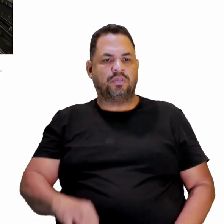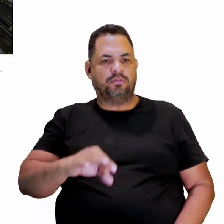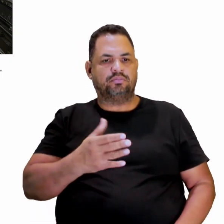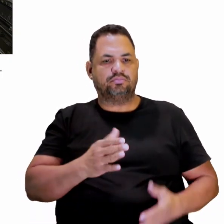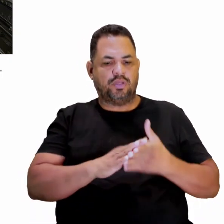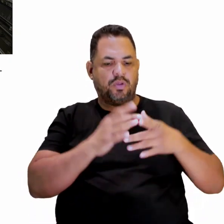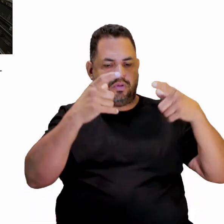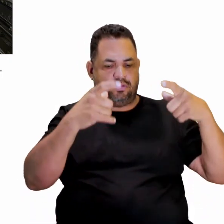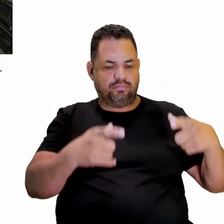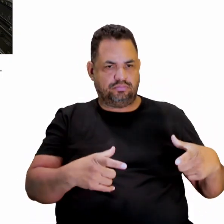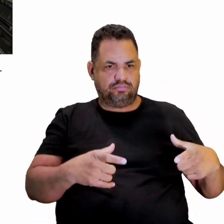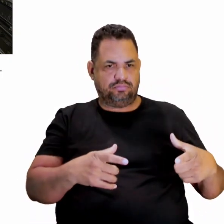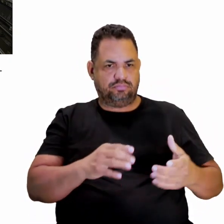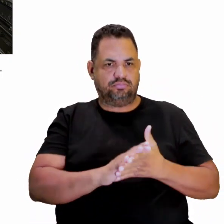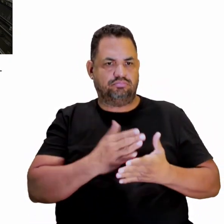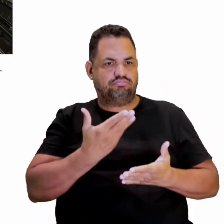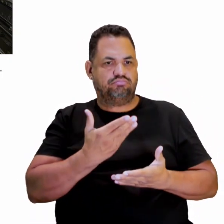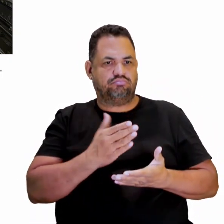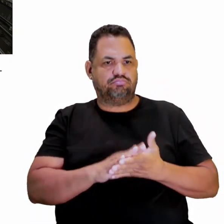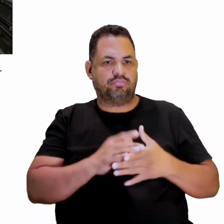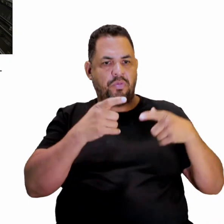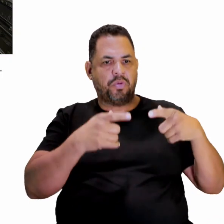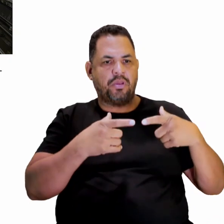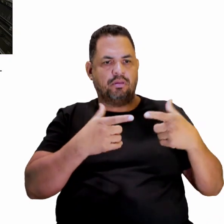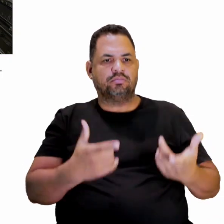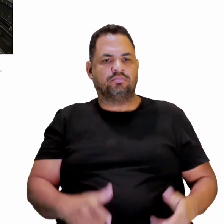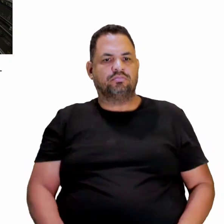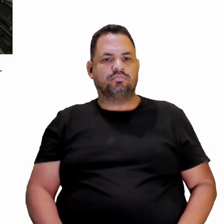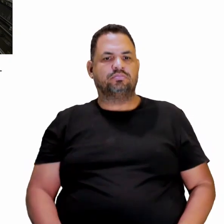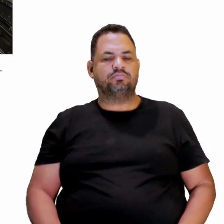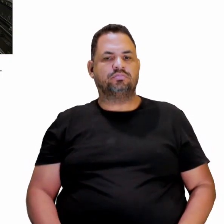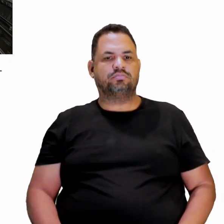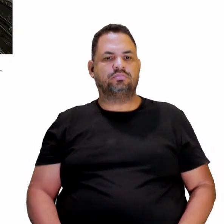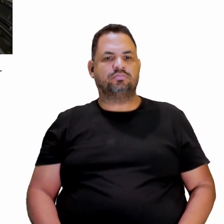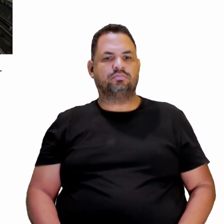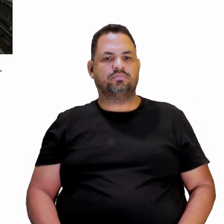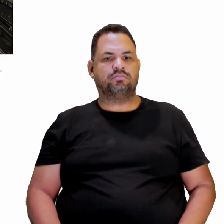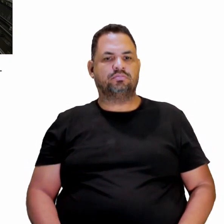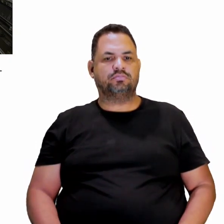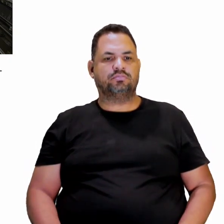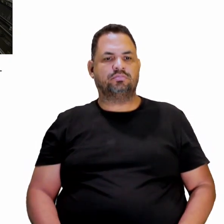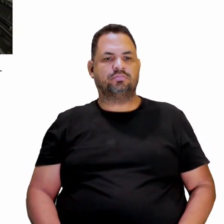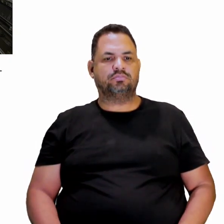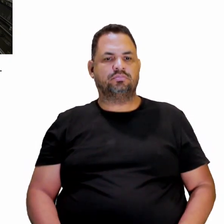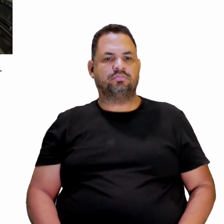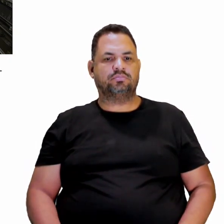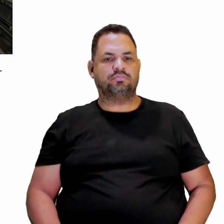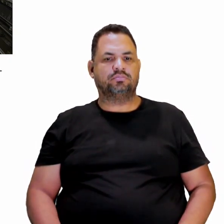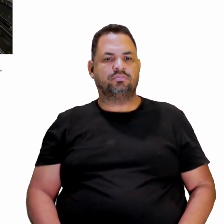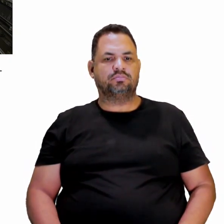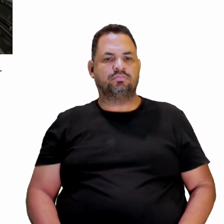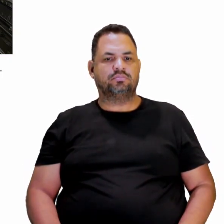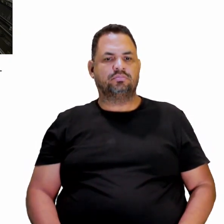um local, vou traduzir porque é o nome de um local, and see